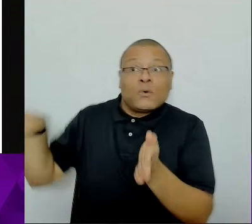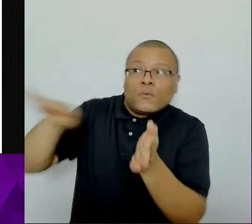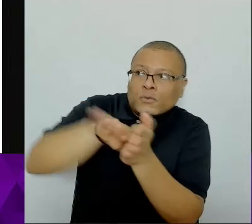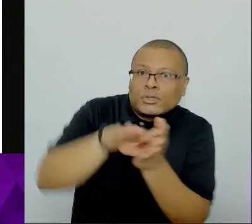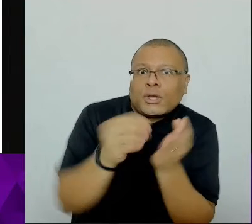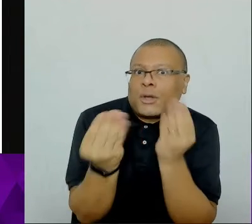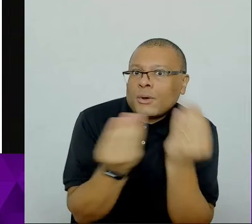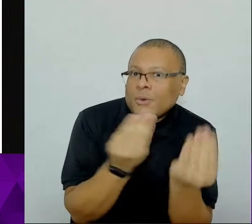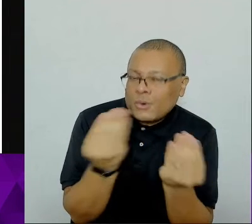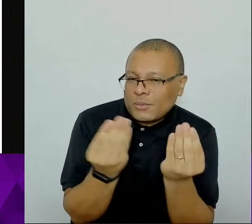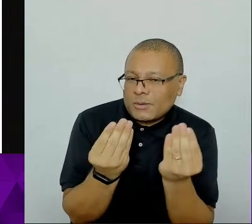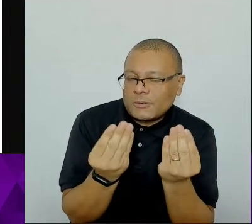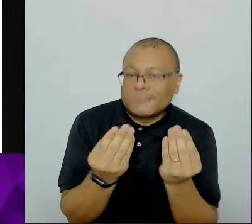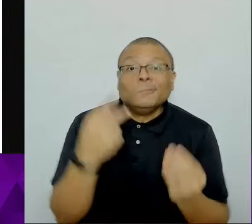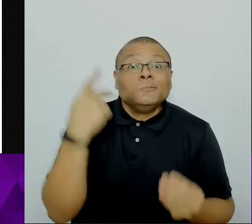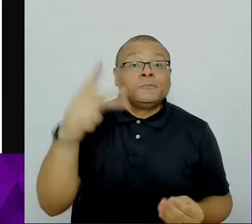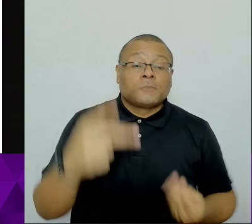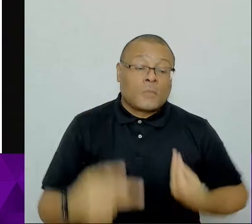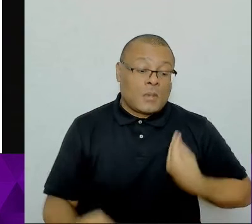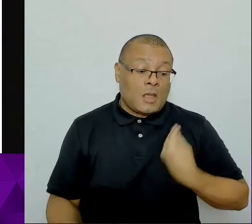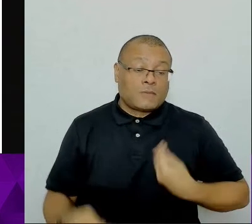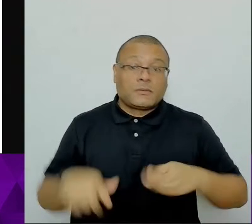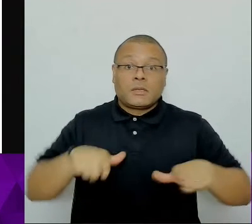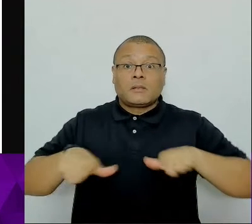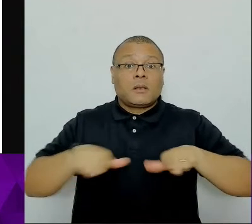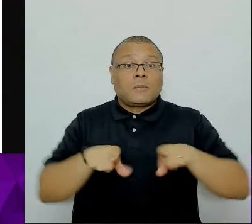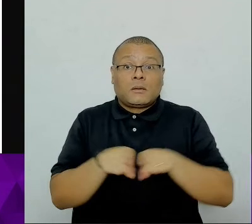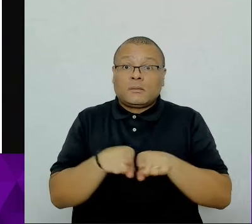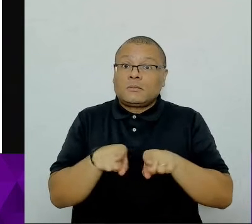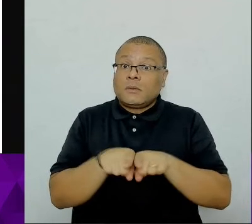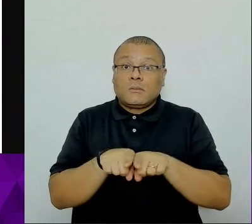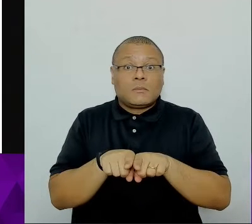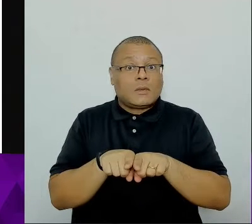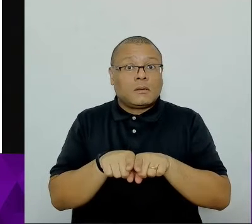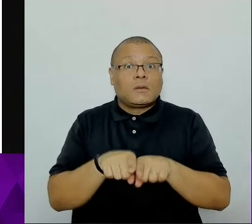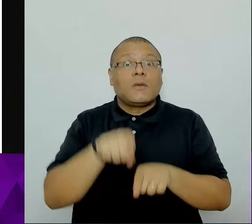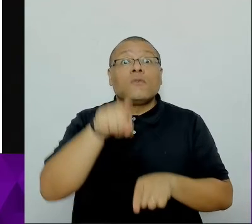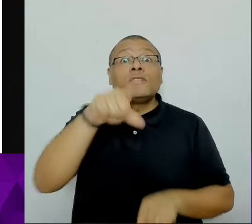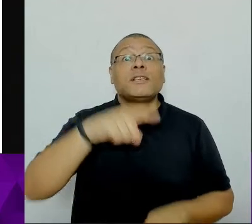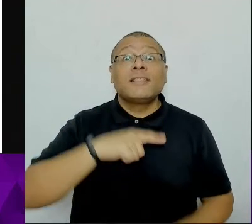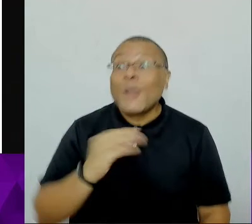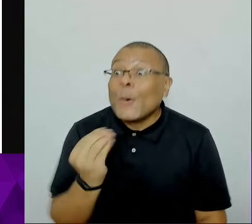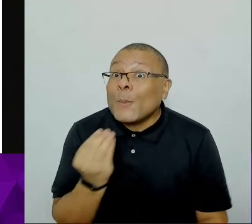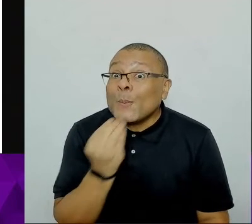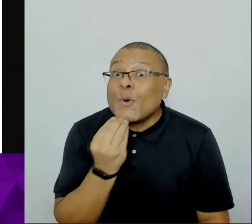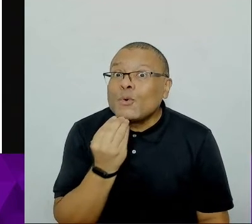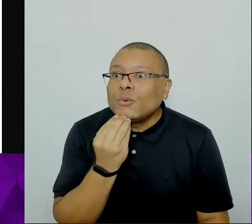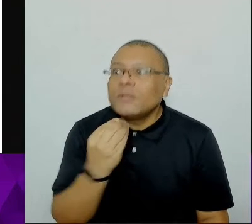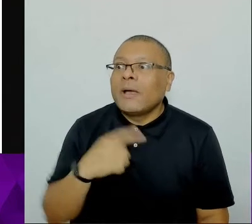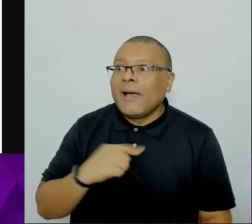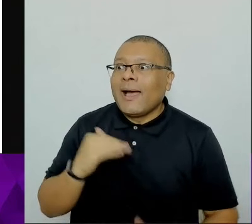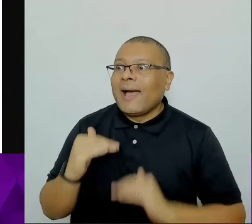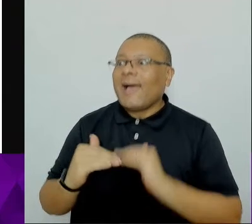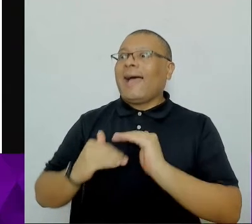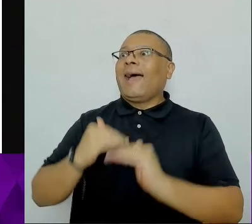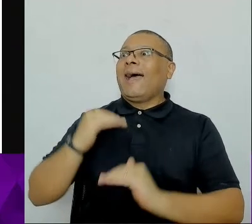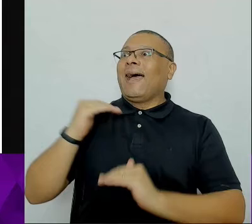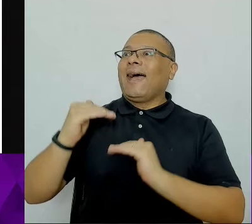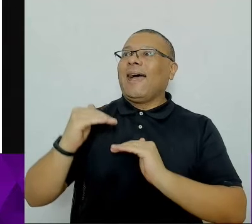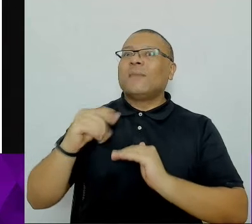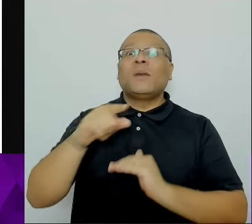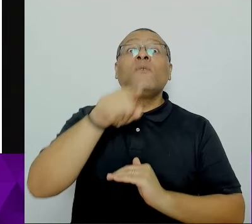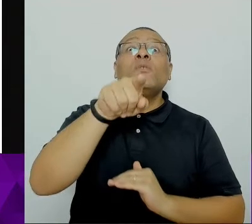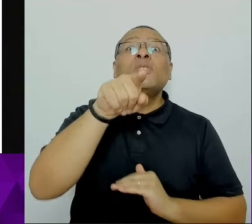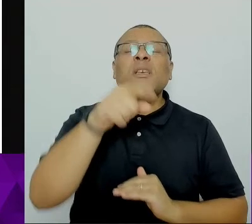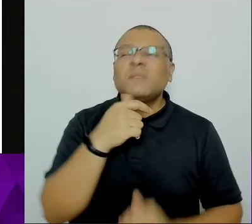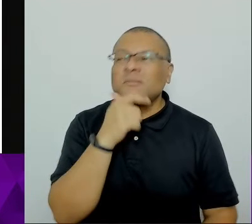quando a gente olha para a nossa carreira, é a mesma coisa. Muitas vezes, você tem uma oportunidade de crescer na carreira, mas de repente, para você